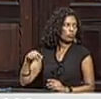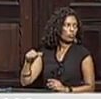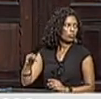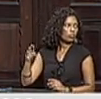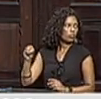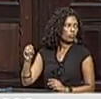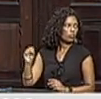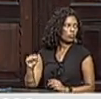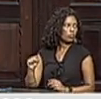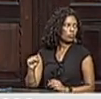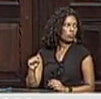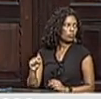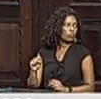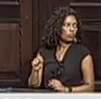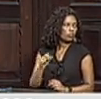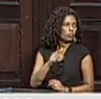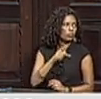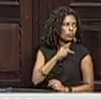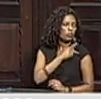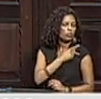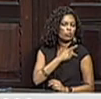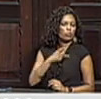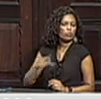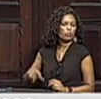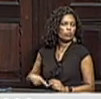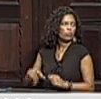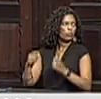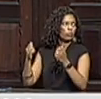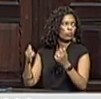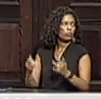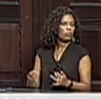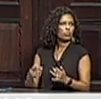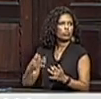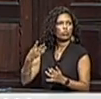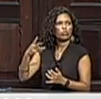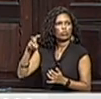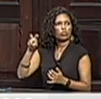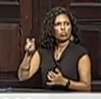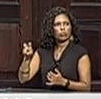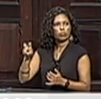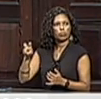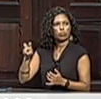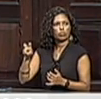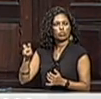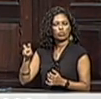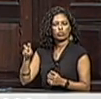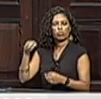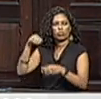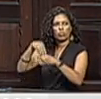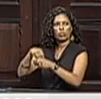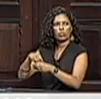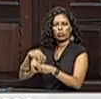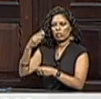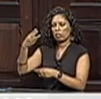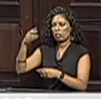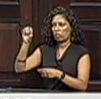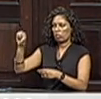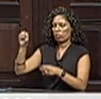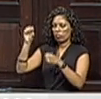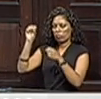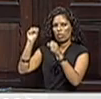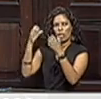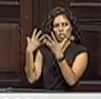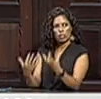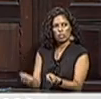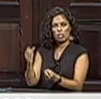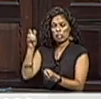presidência proclama o resultado. Votaram 45 senhores deputados, 39 sim,